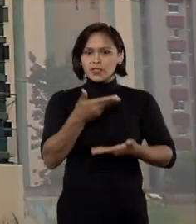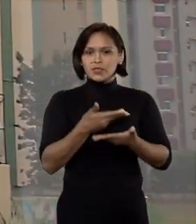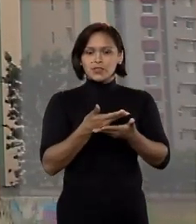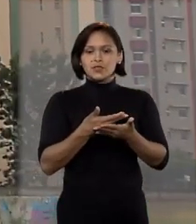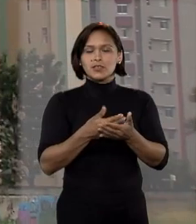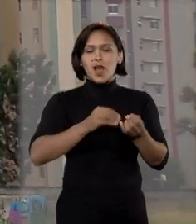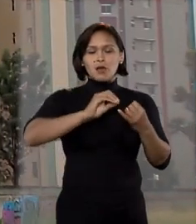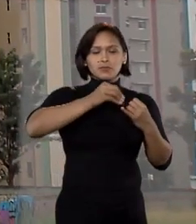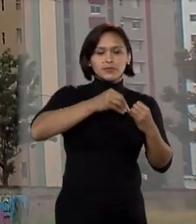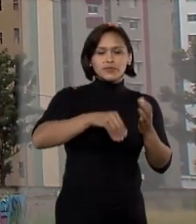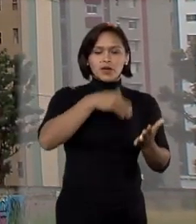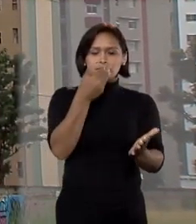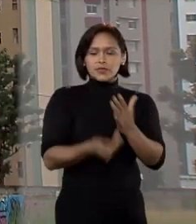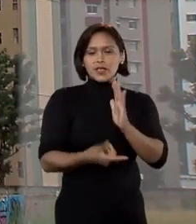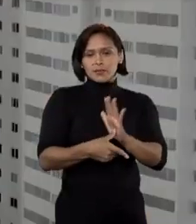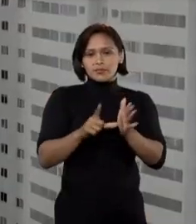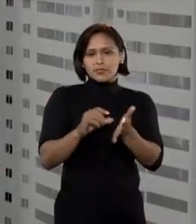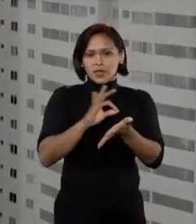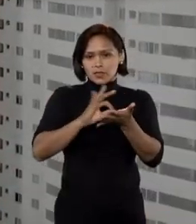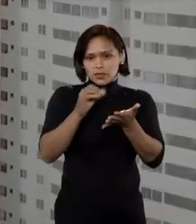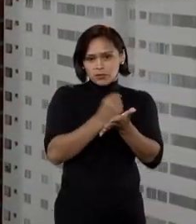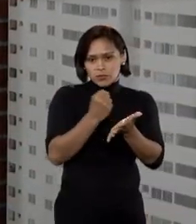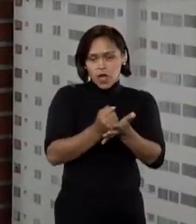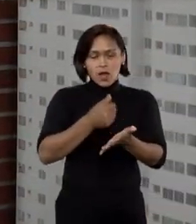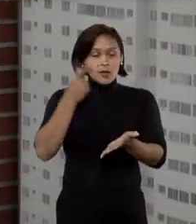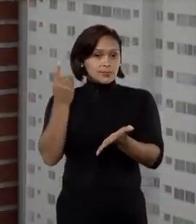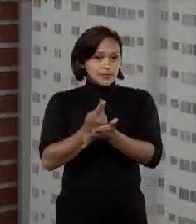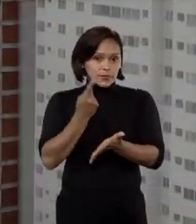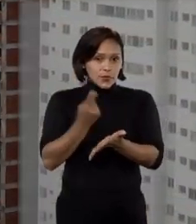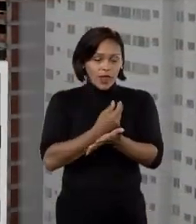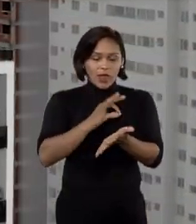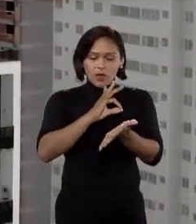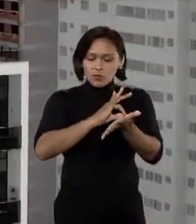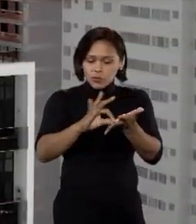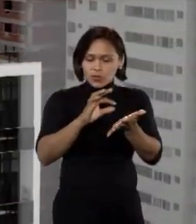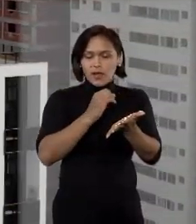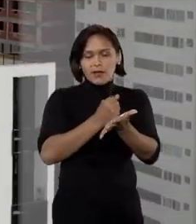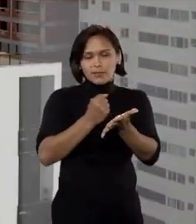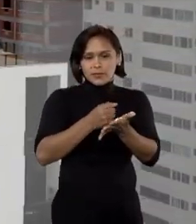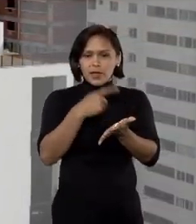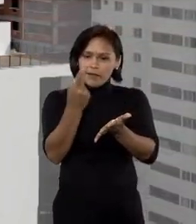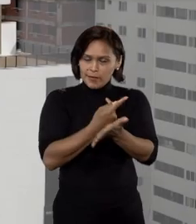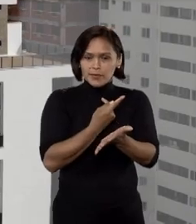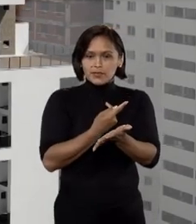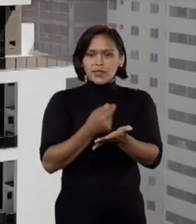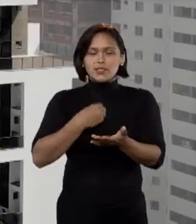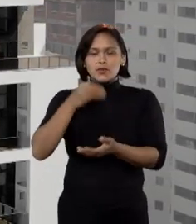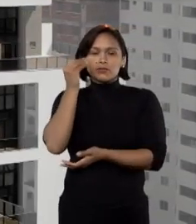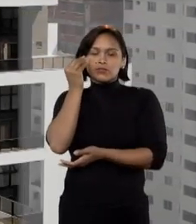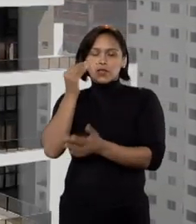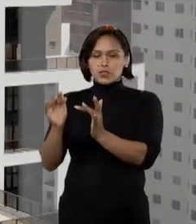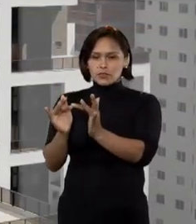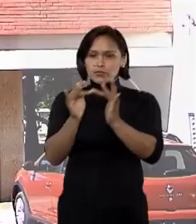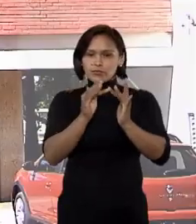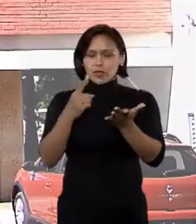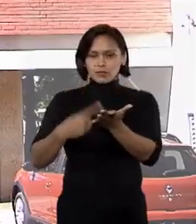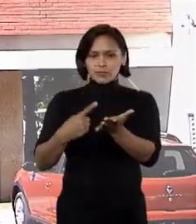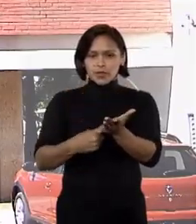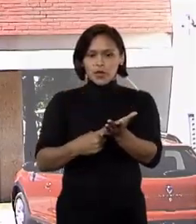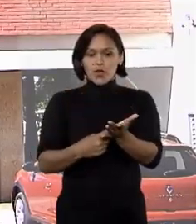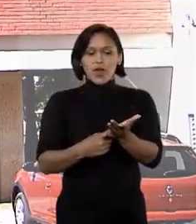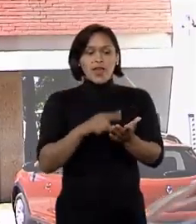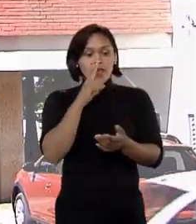relacionada ao Instituto da Quebra Antecipada, quando há o inadimplemento, mesmo antes do vencimento ou tentativa de acordo. E